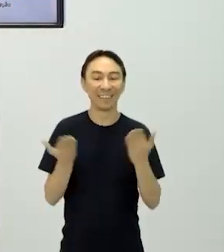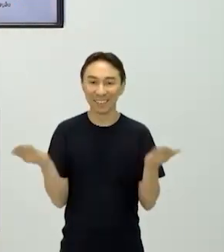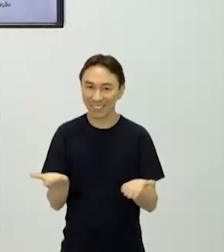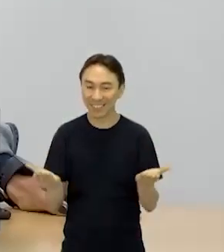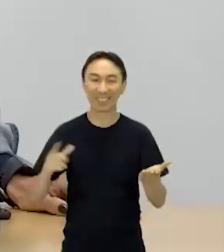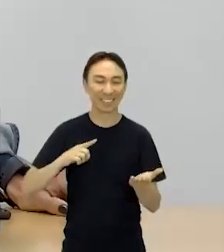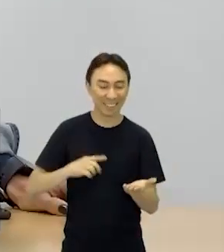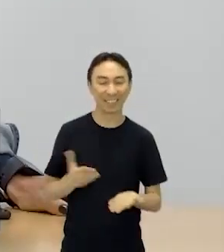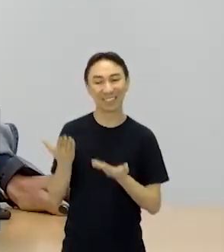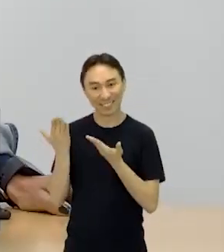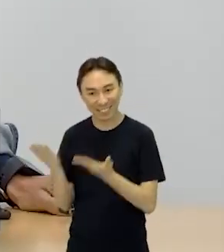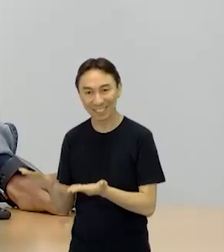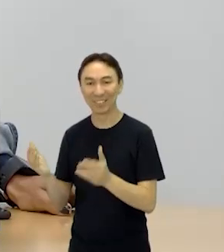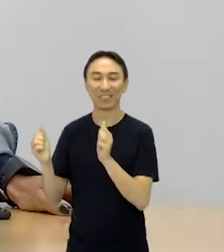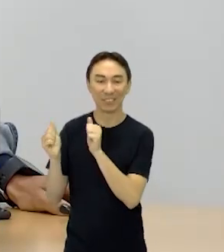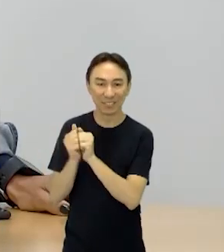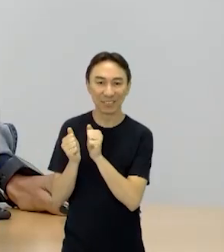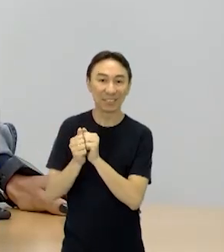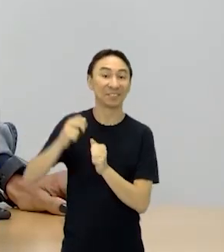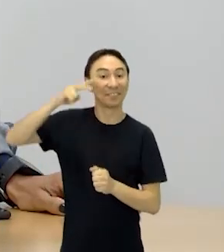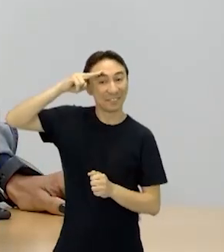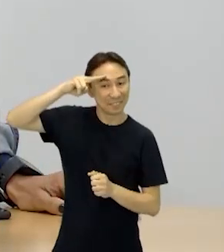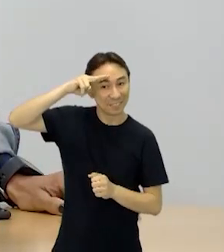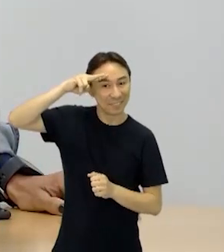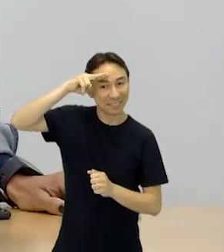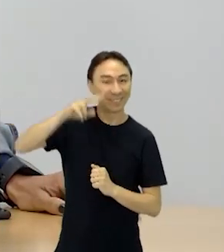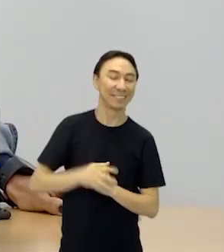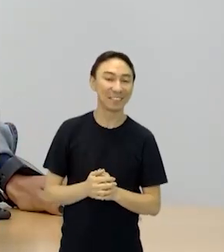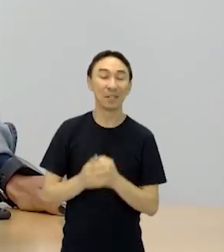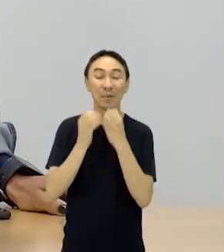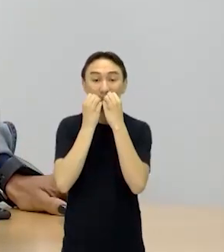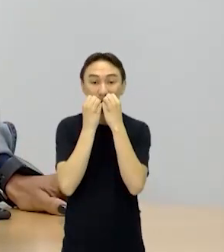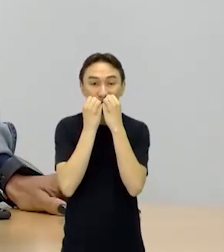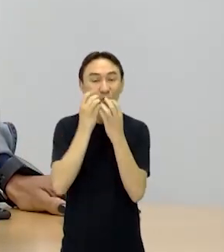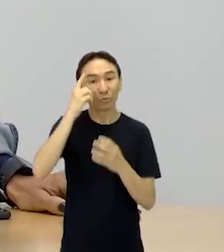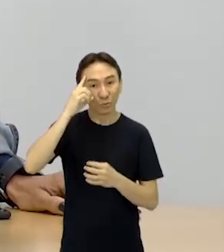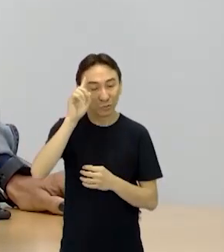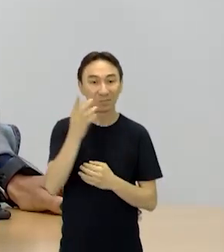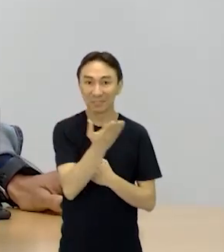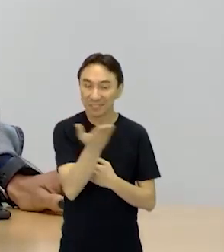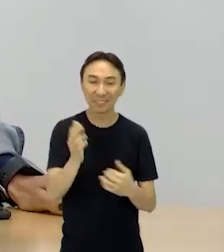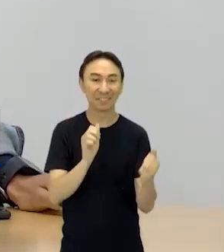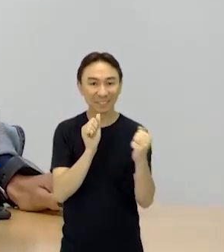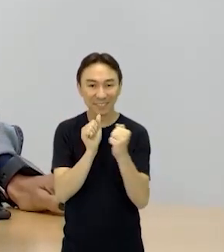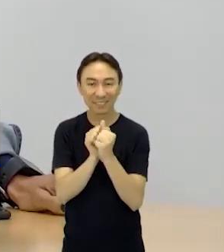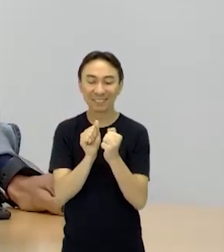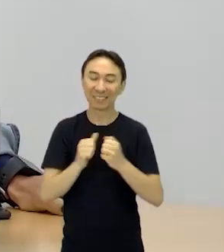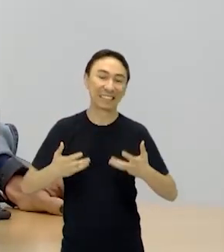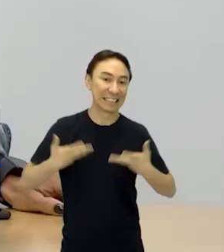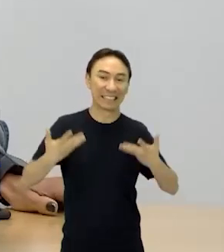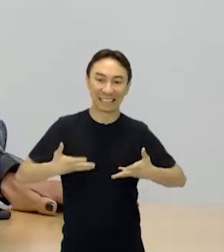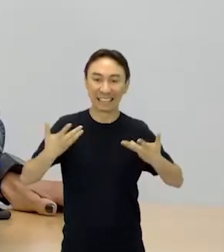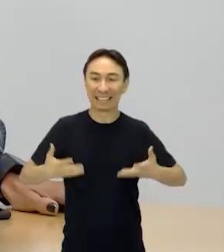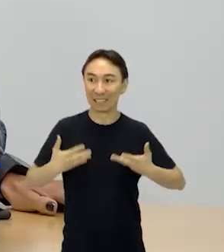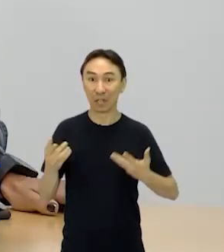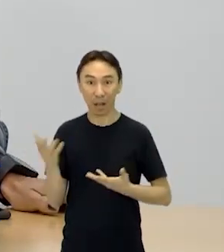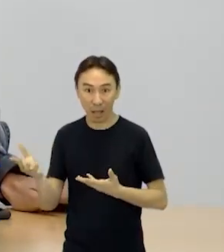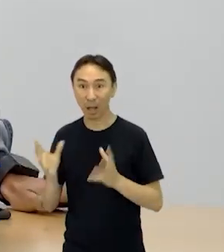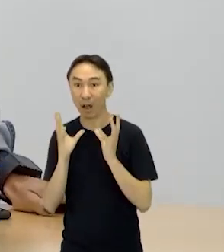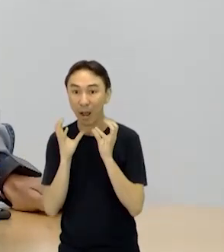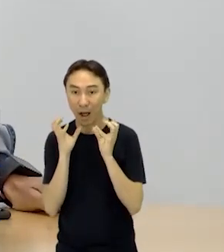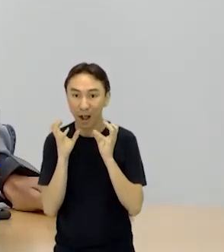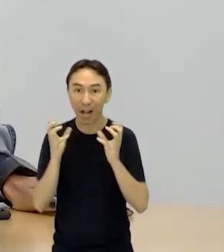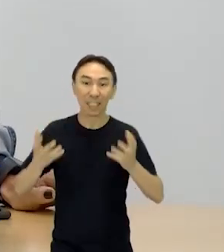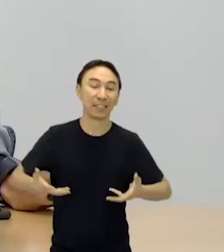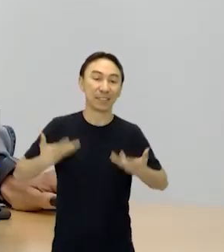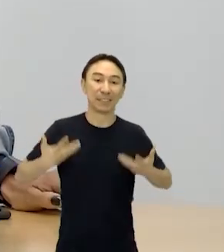dia. Bom dia, Tony. Bom dia, pessoal. Que bom que vocês chegaram aqui super animados para nossa aula. O Tony disse que está animado. Quando ele está animado,